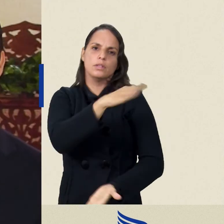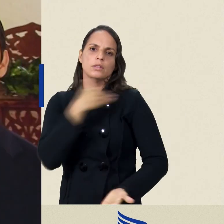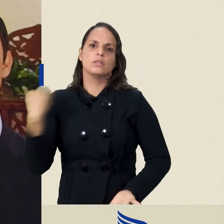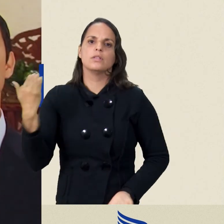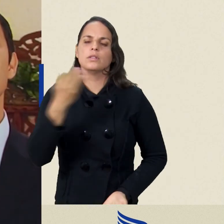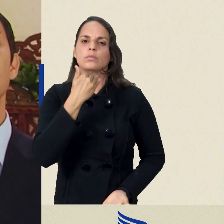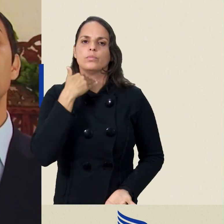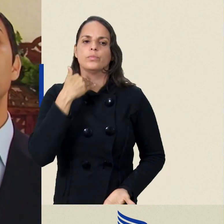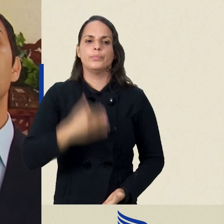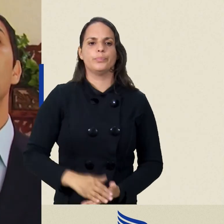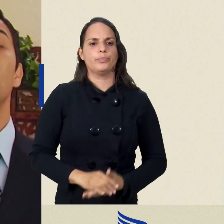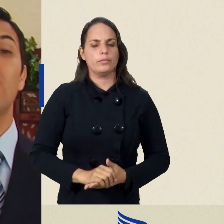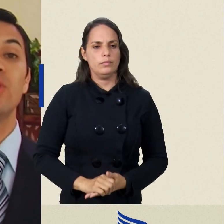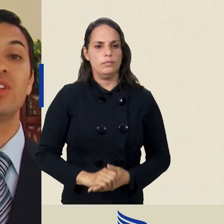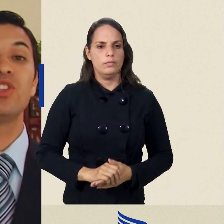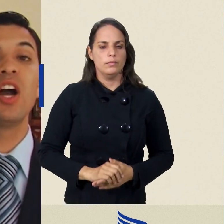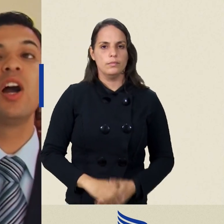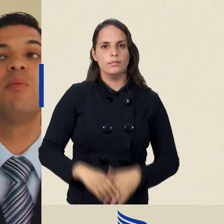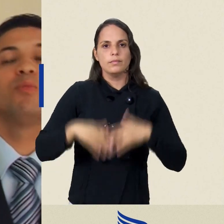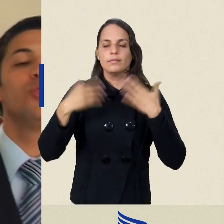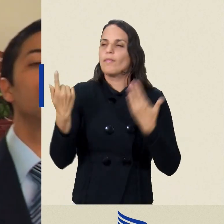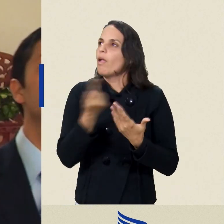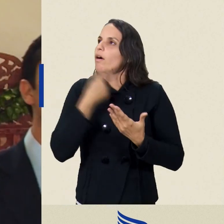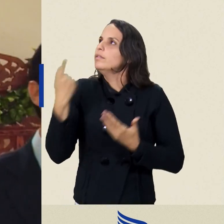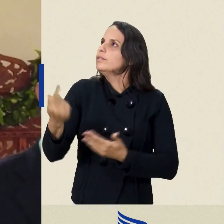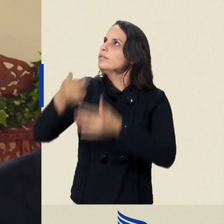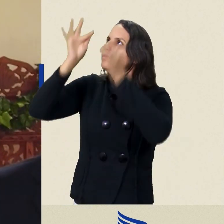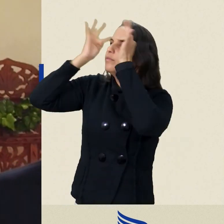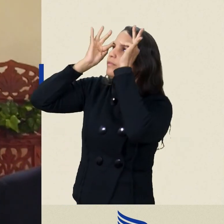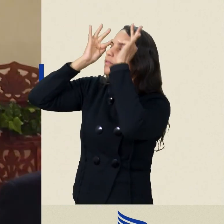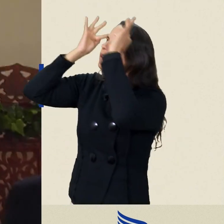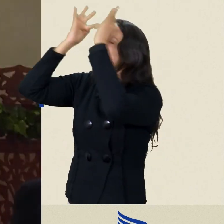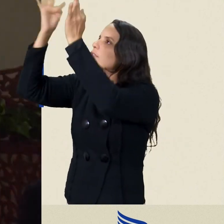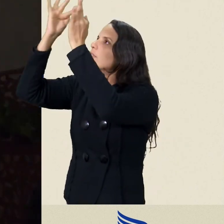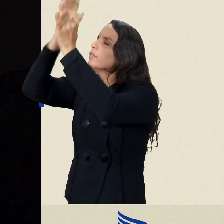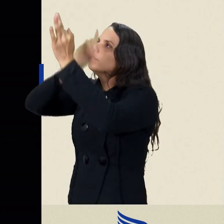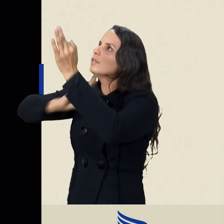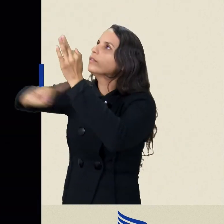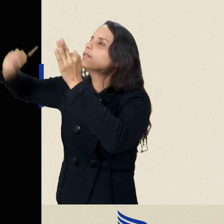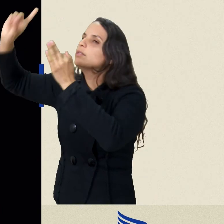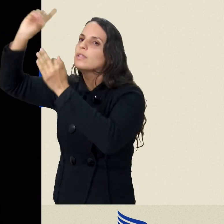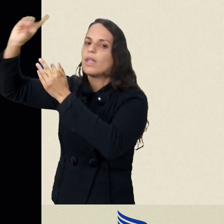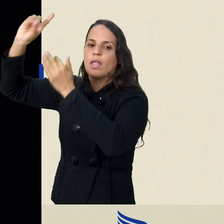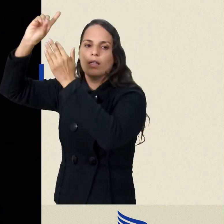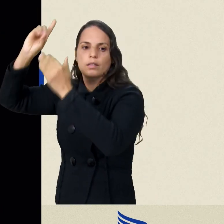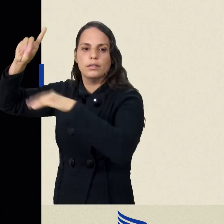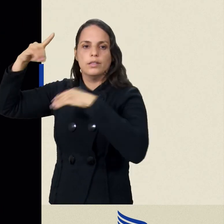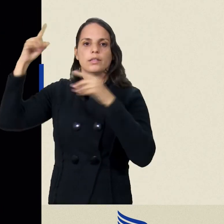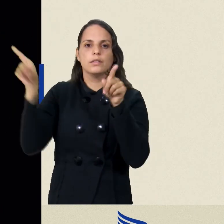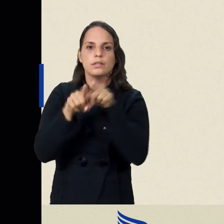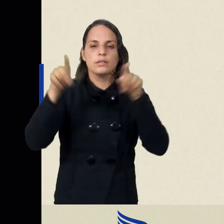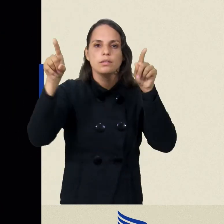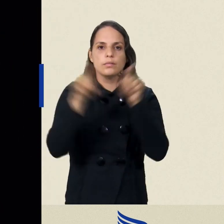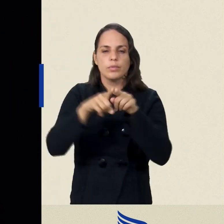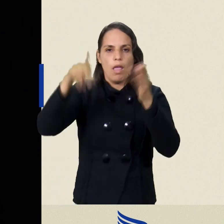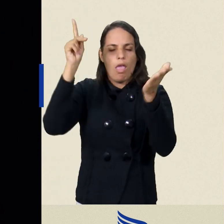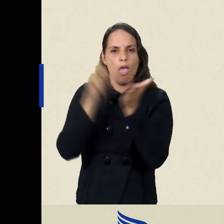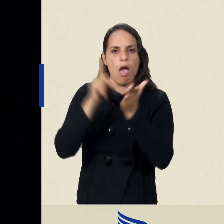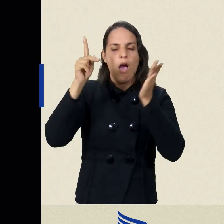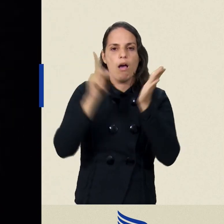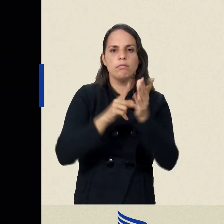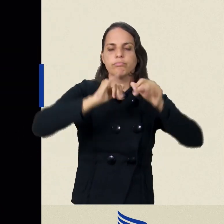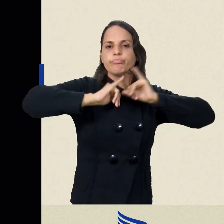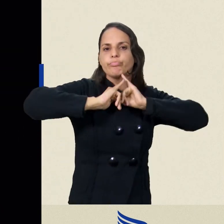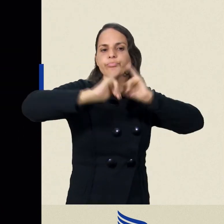até morrer. Pois sejamos todos a Jesus leais e a seu